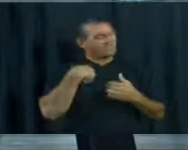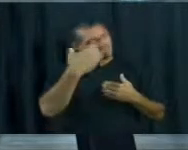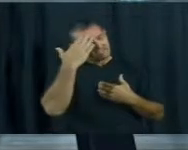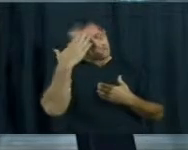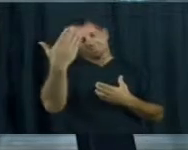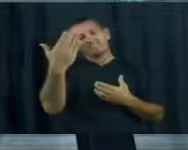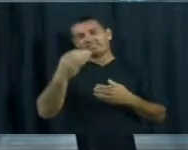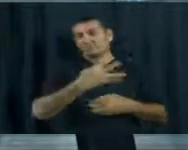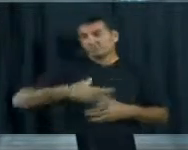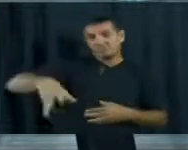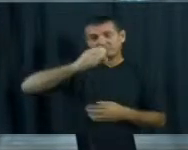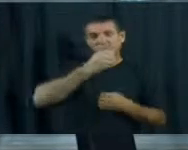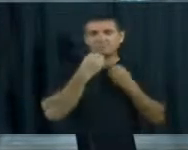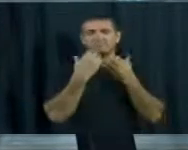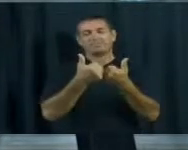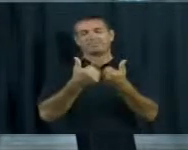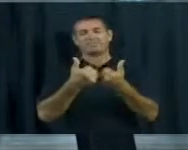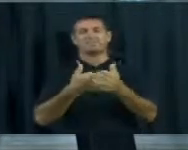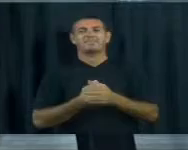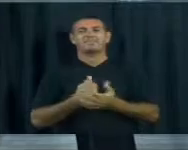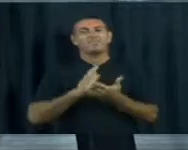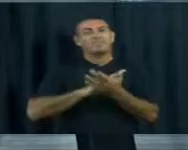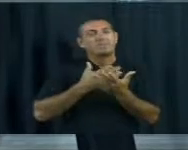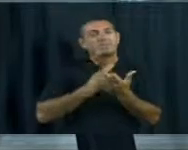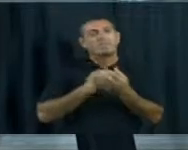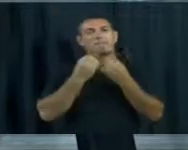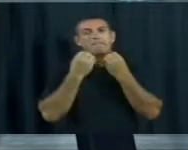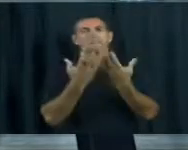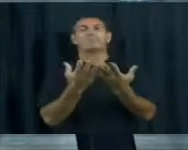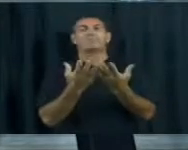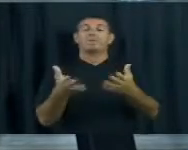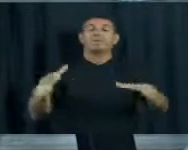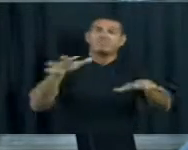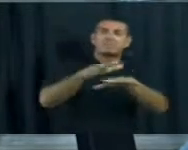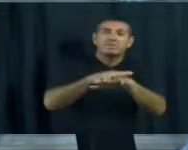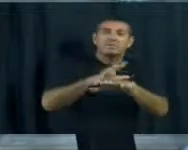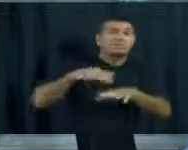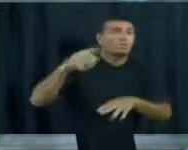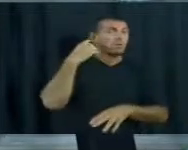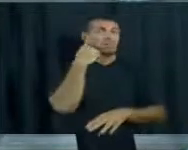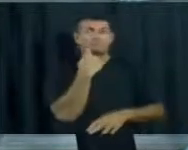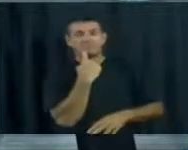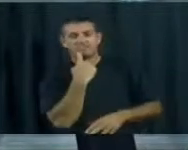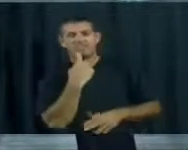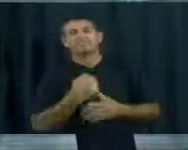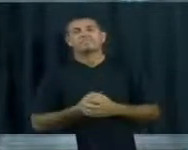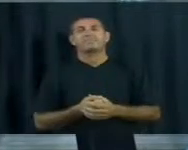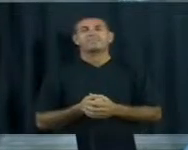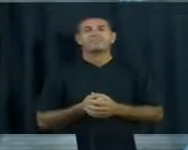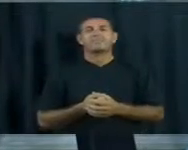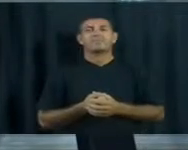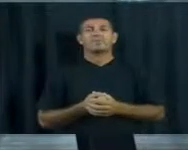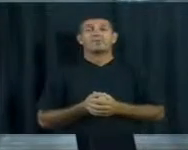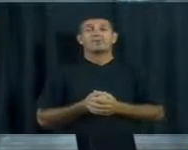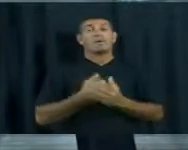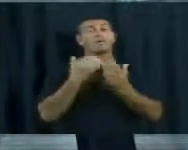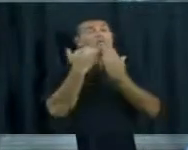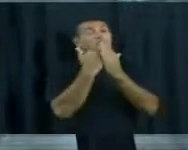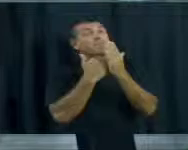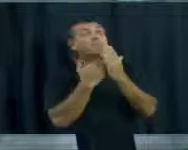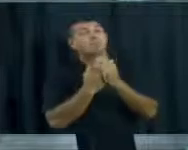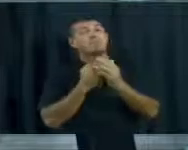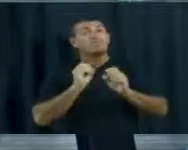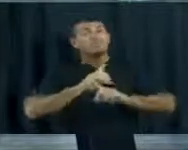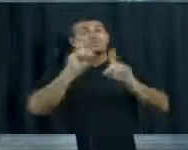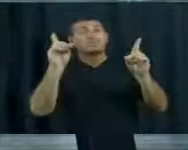nosso intérprete de Libras. É muito bom estar aqui com acessibilidade para as pessoas com surdez. E o nosso programa Eficiente começa